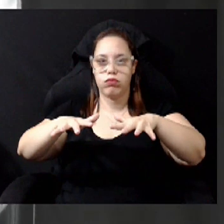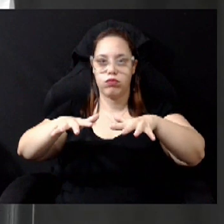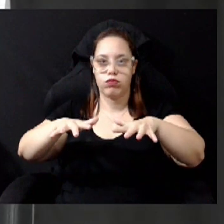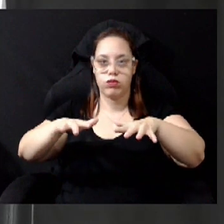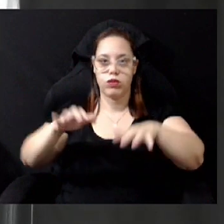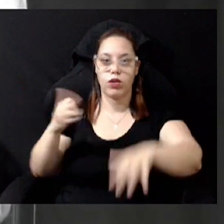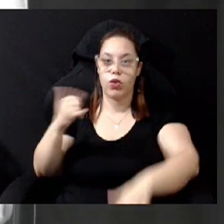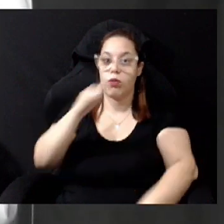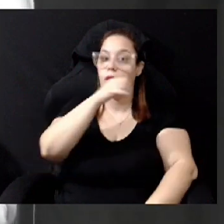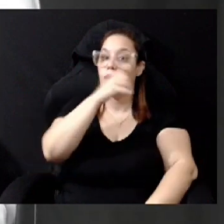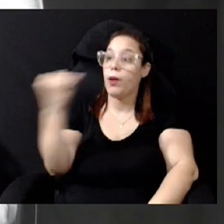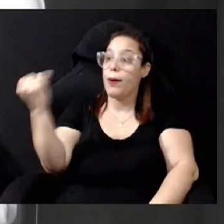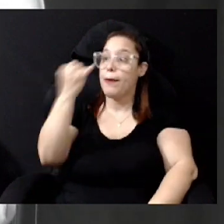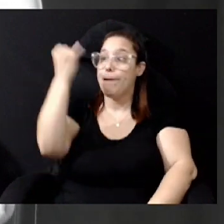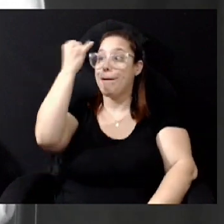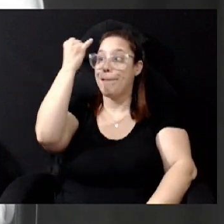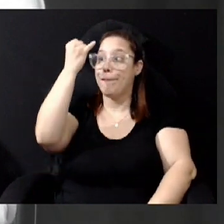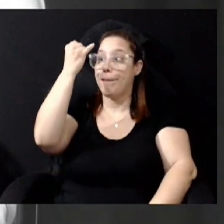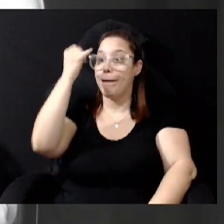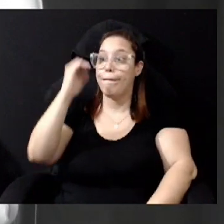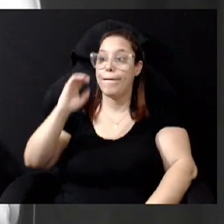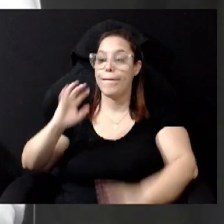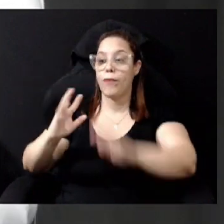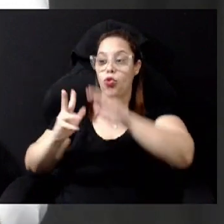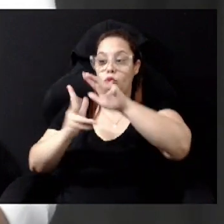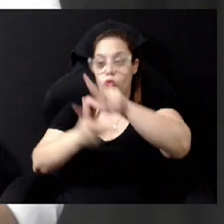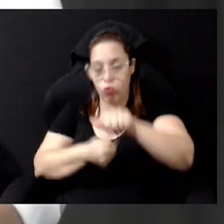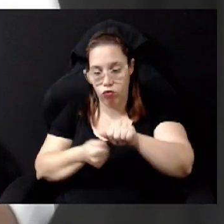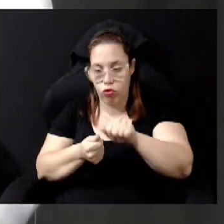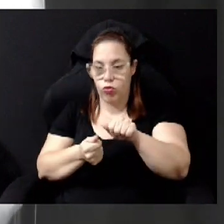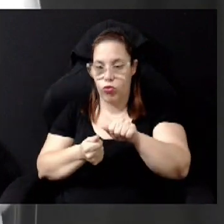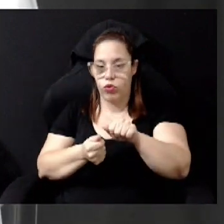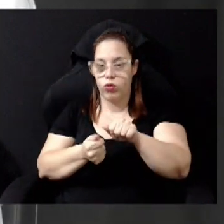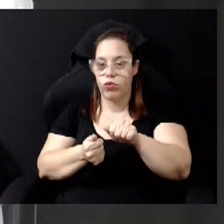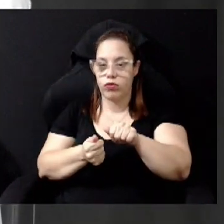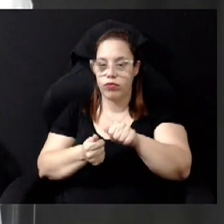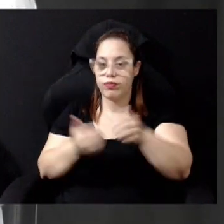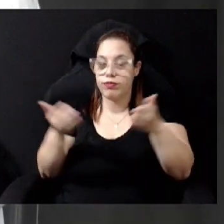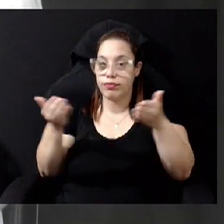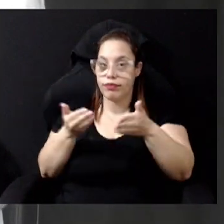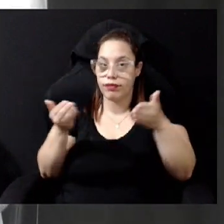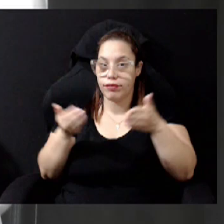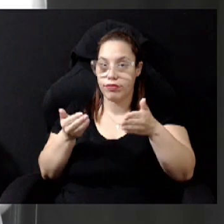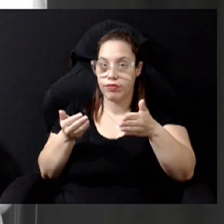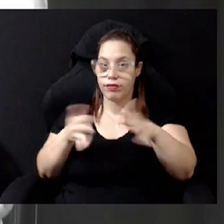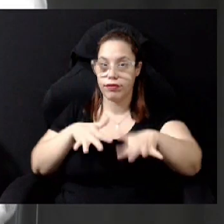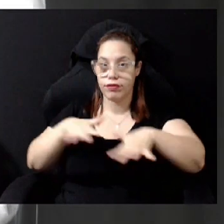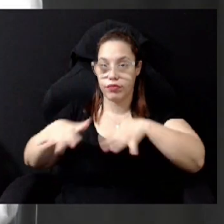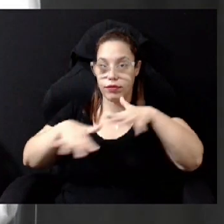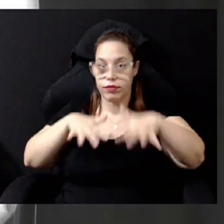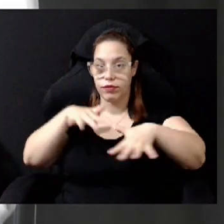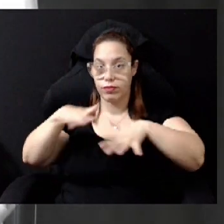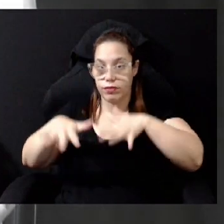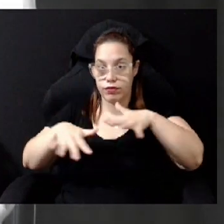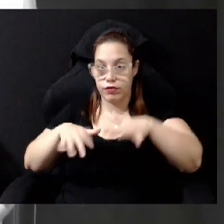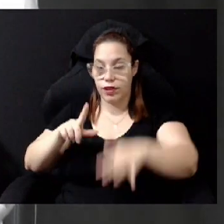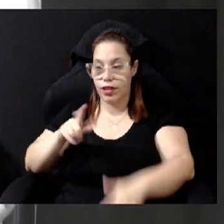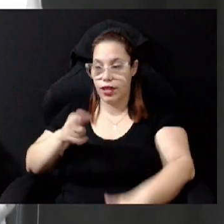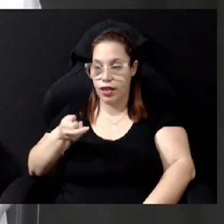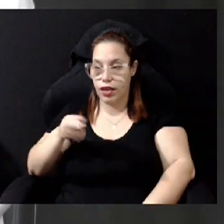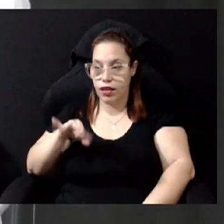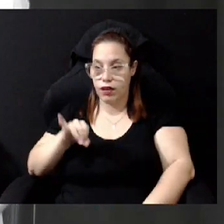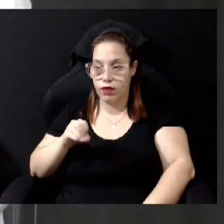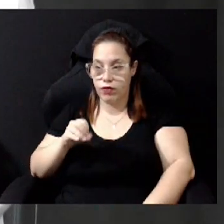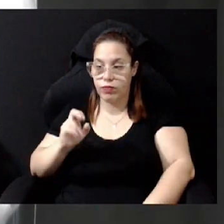de cargas do mundo, praticamente do mundo, e agora nós estamos num processo de relicitação e que a continuidade das